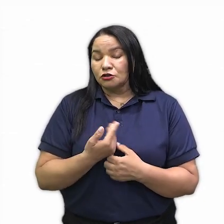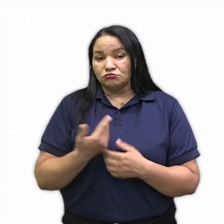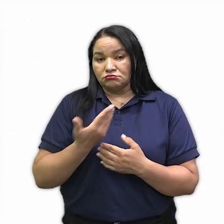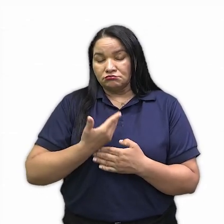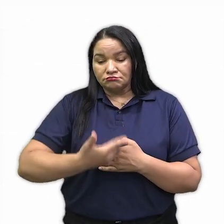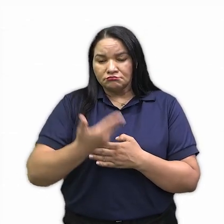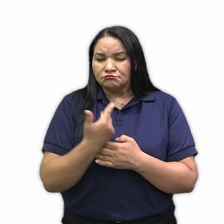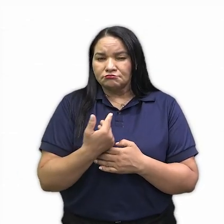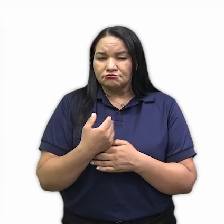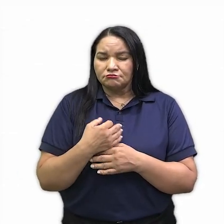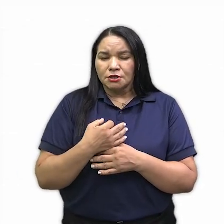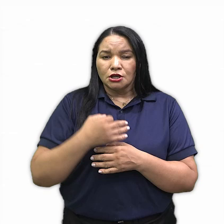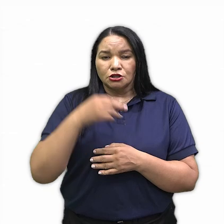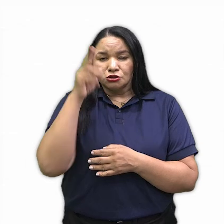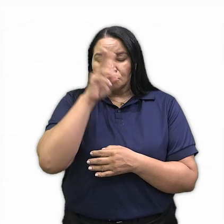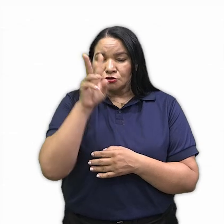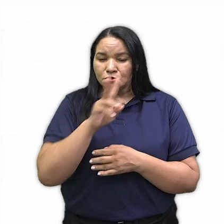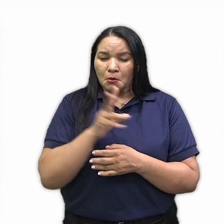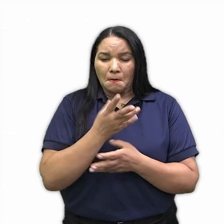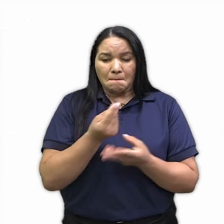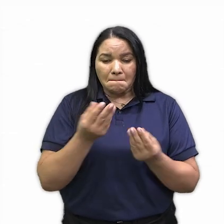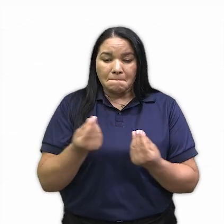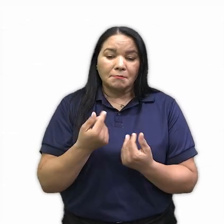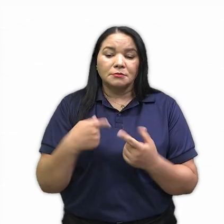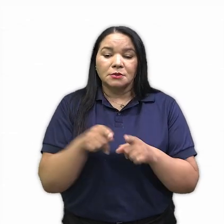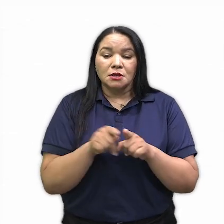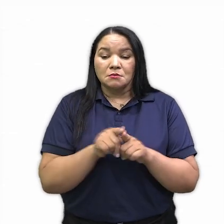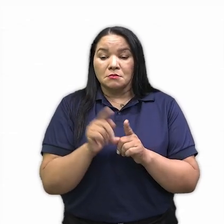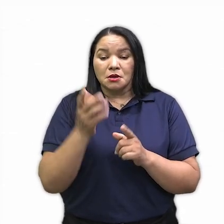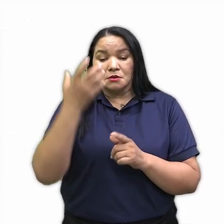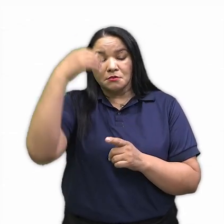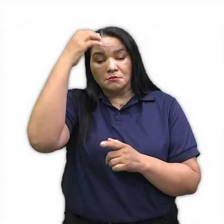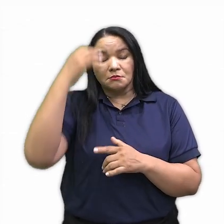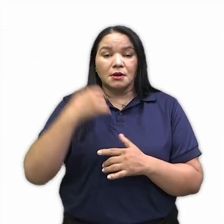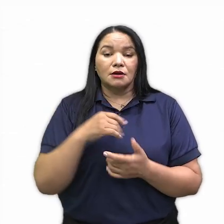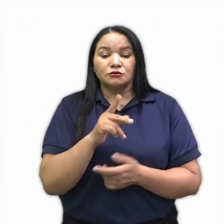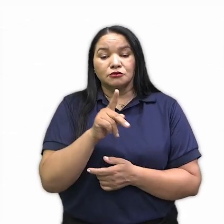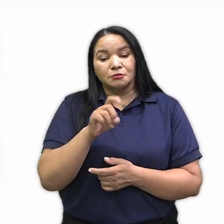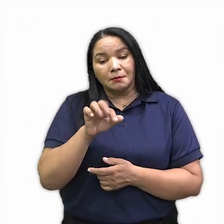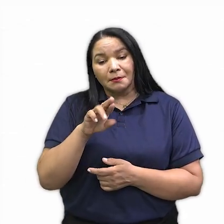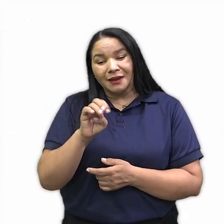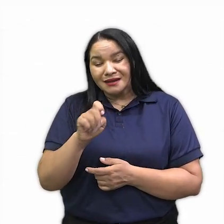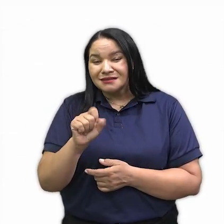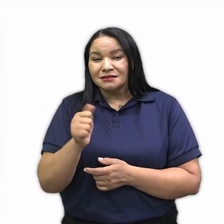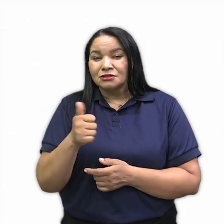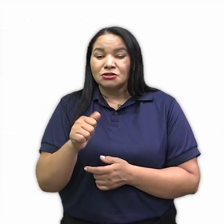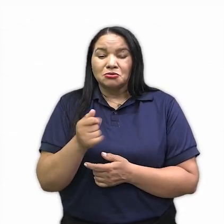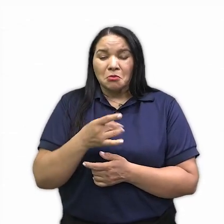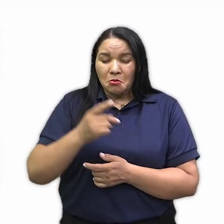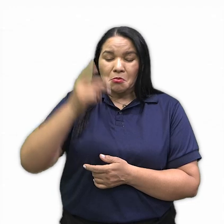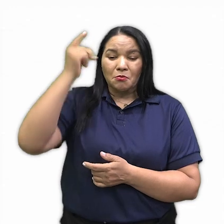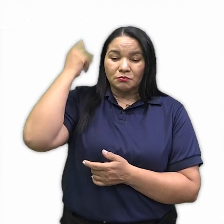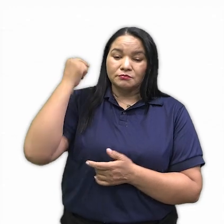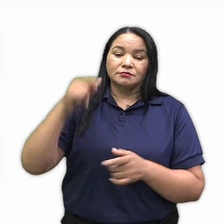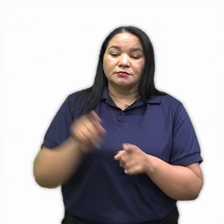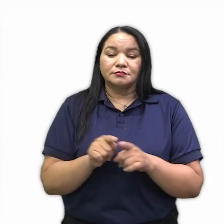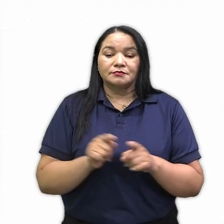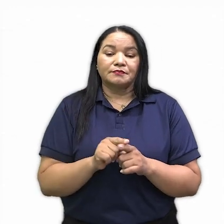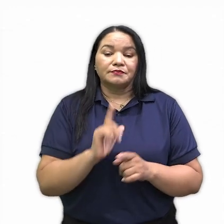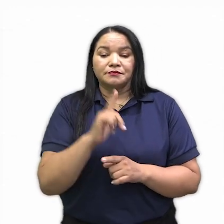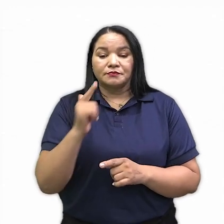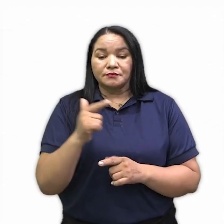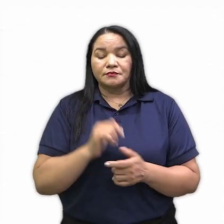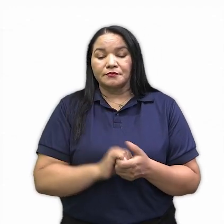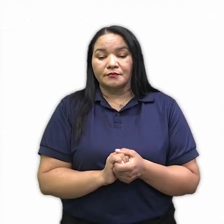ter uma longa história que também vai remontar aí os impérios persas antigos. O Irã, gente, é etnicamente